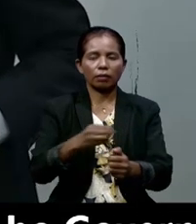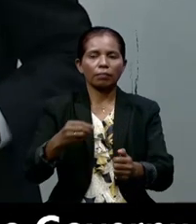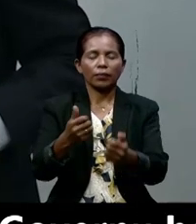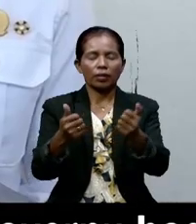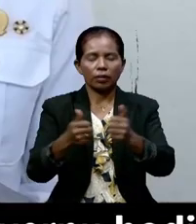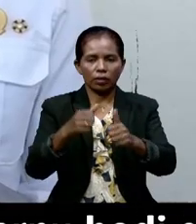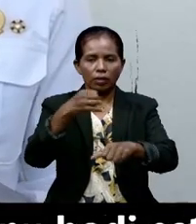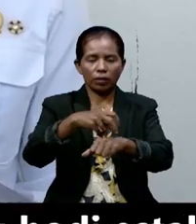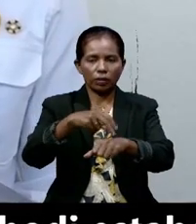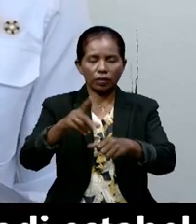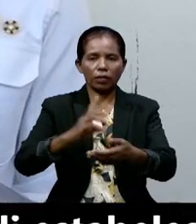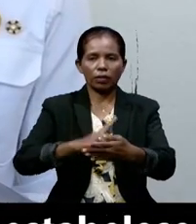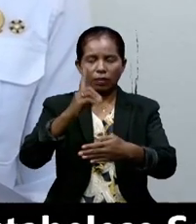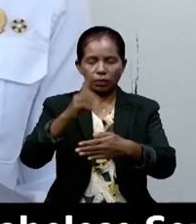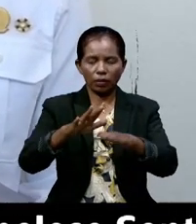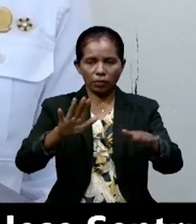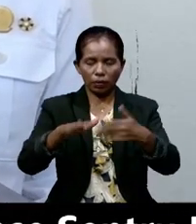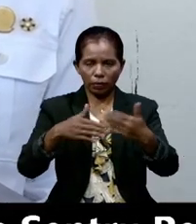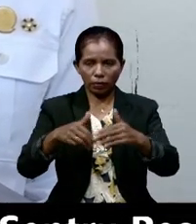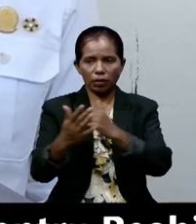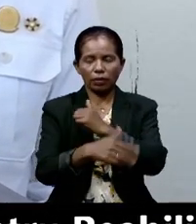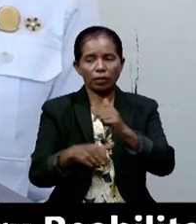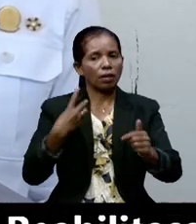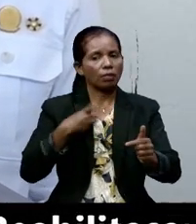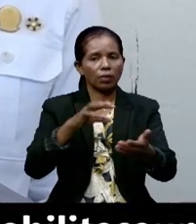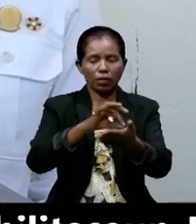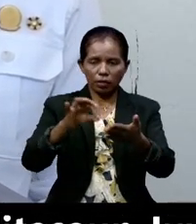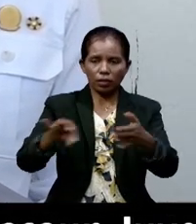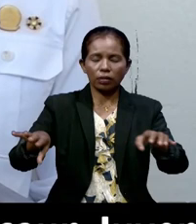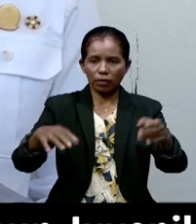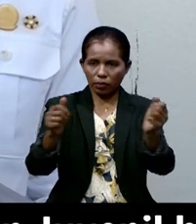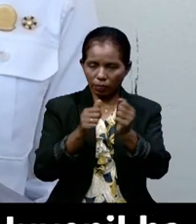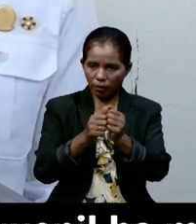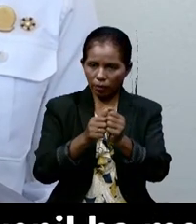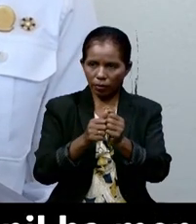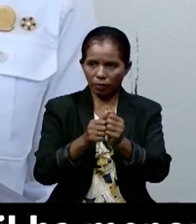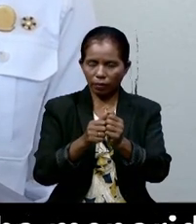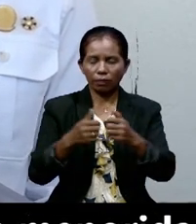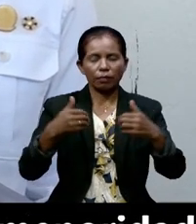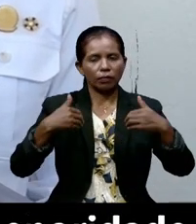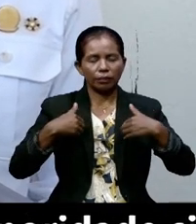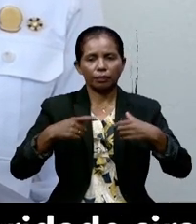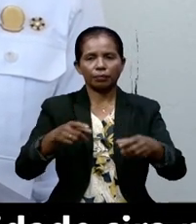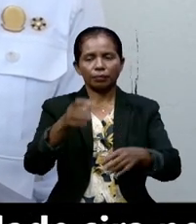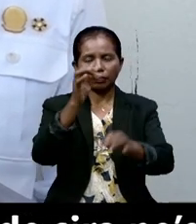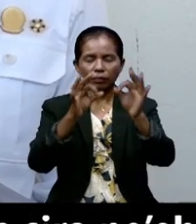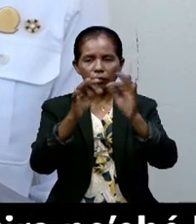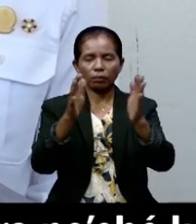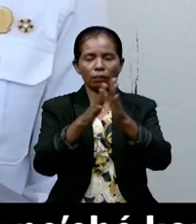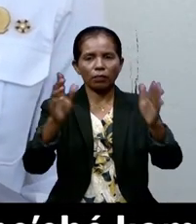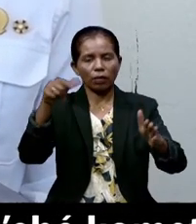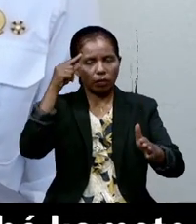desenvolve la Barik Sira e Harailaran. Hoje na minha assinou na memorando mesmo, nebe maka ia comitimento bot entre